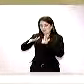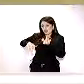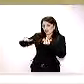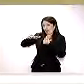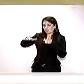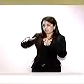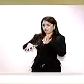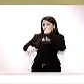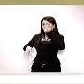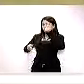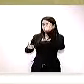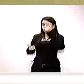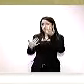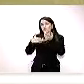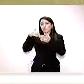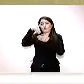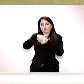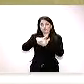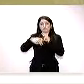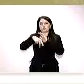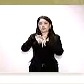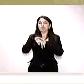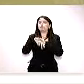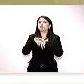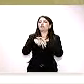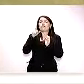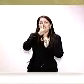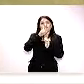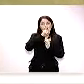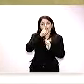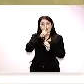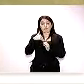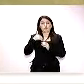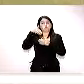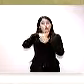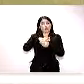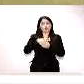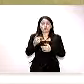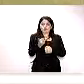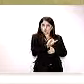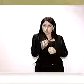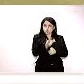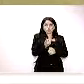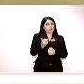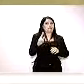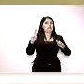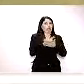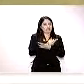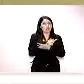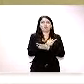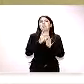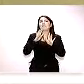mercado passando ao voto tendo em vista as que as falhas não foram afastadas voto pela irregularidade Em ambos os casos sem